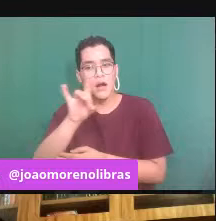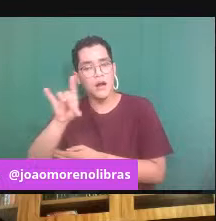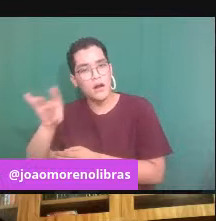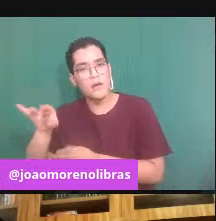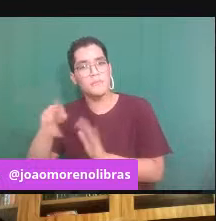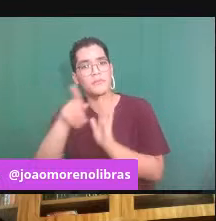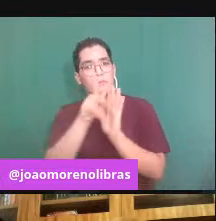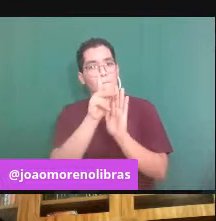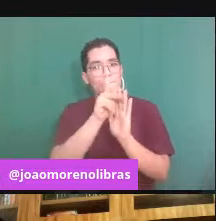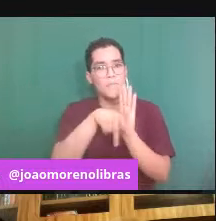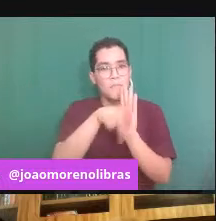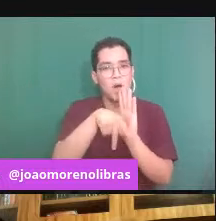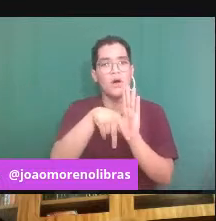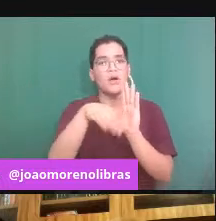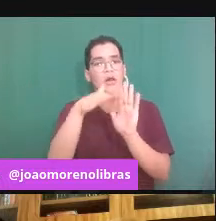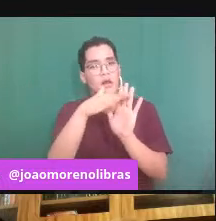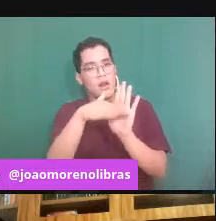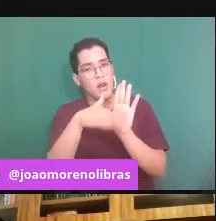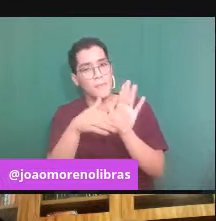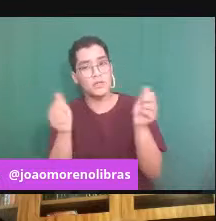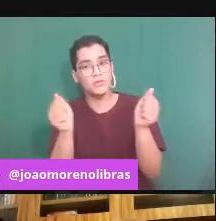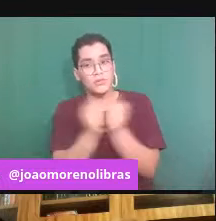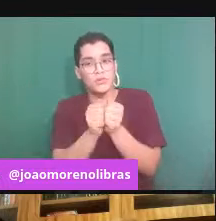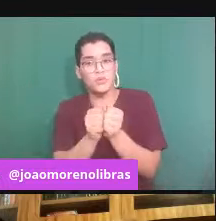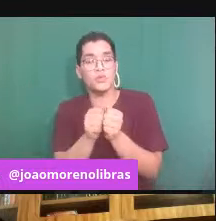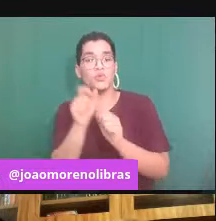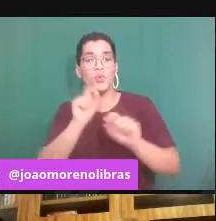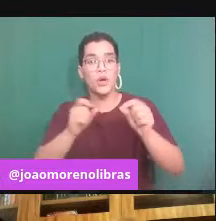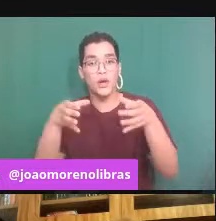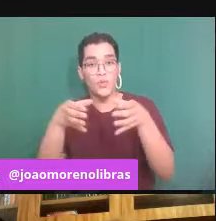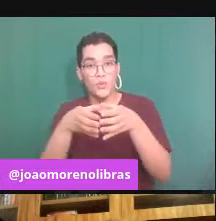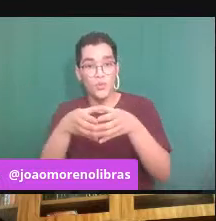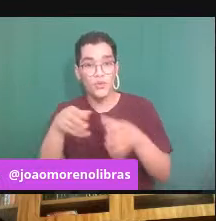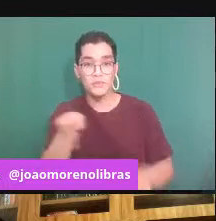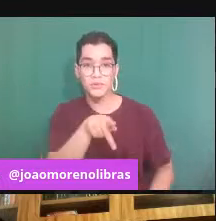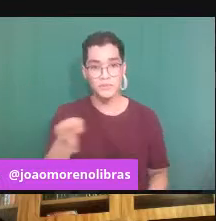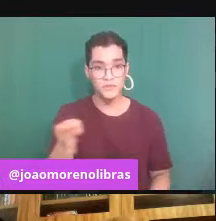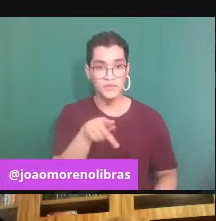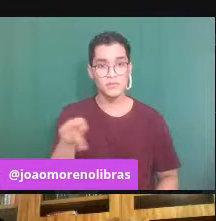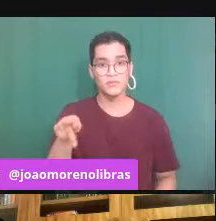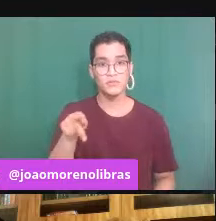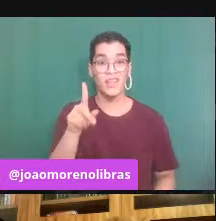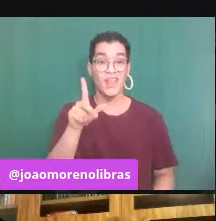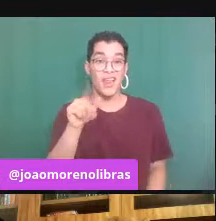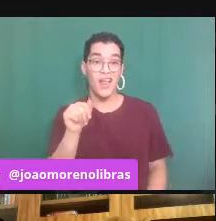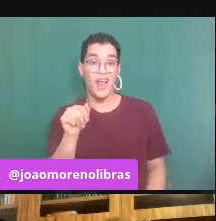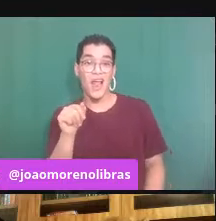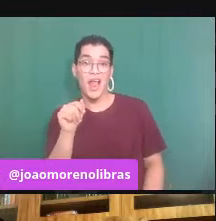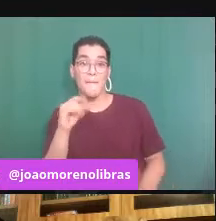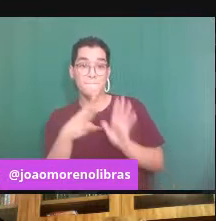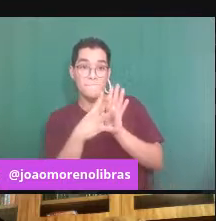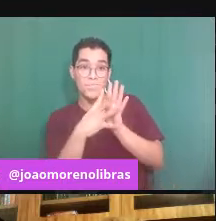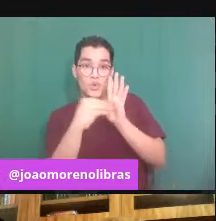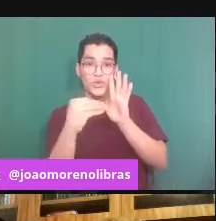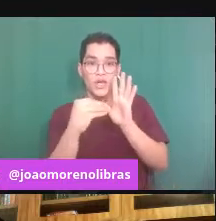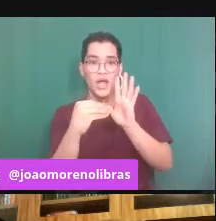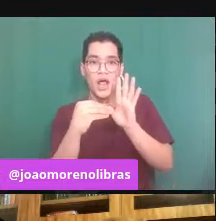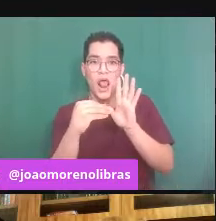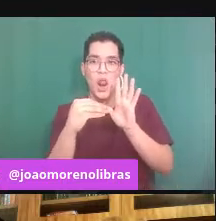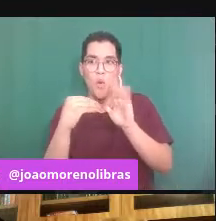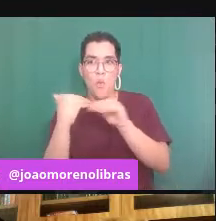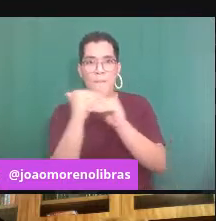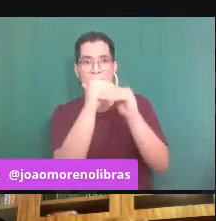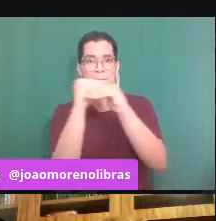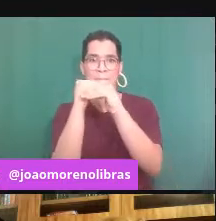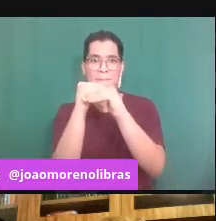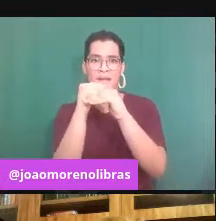Então, nós não temos, na verdade, um único modelo, mas modelos de pós-graduação